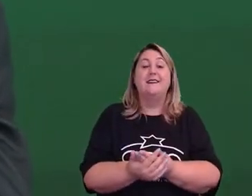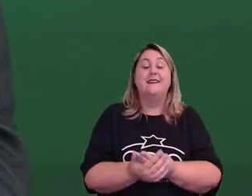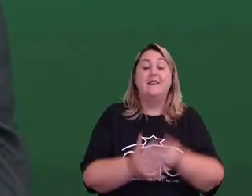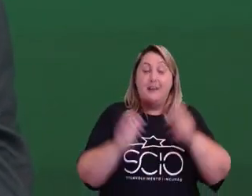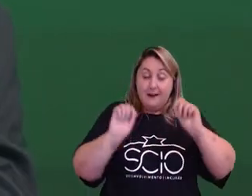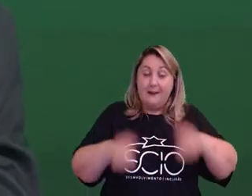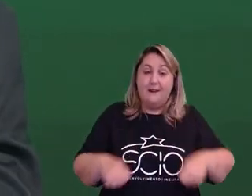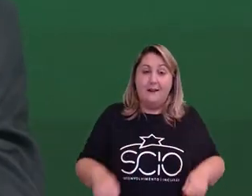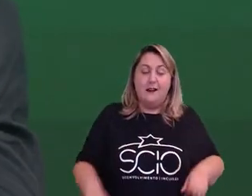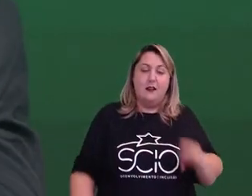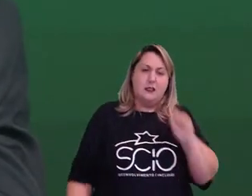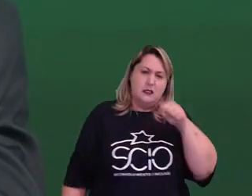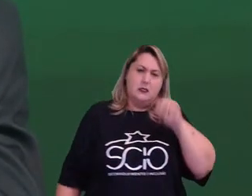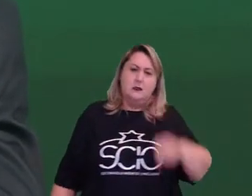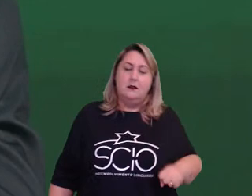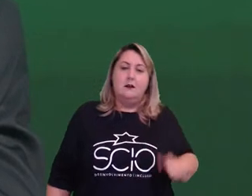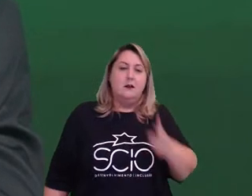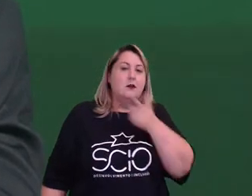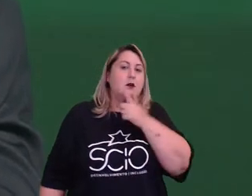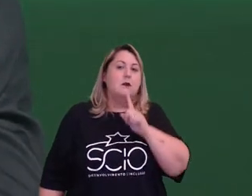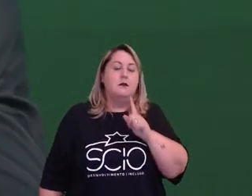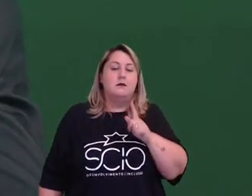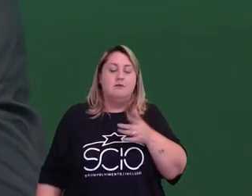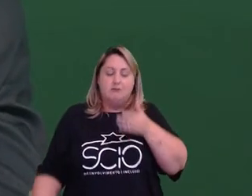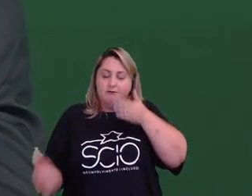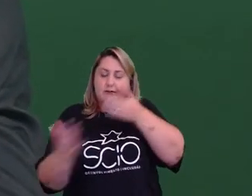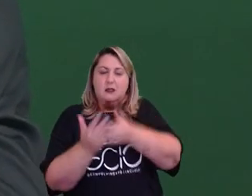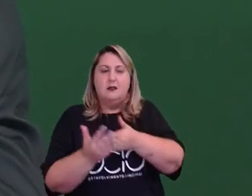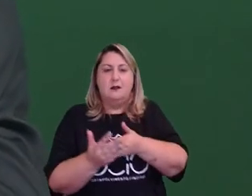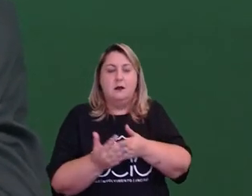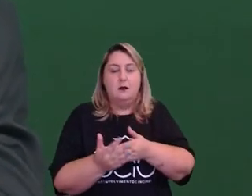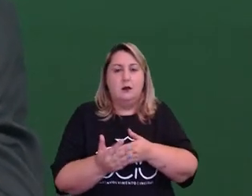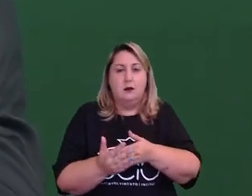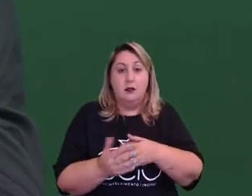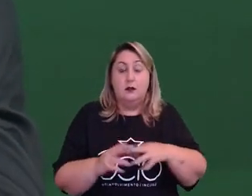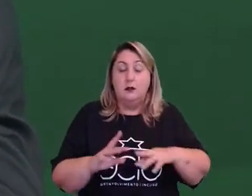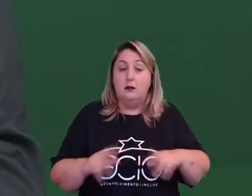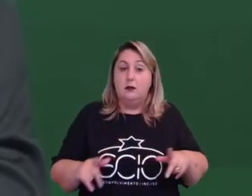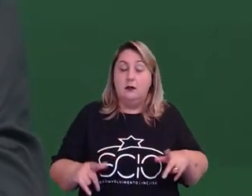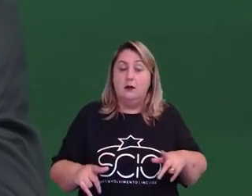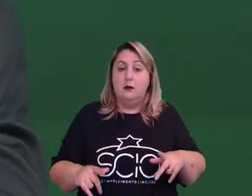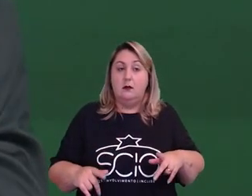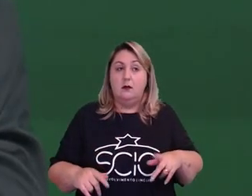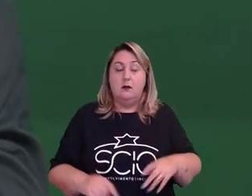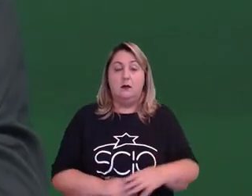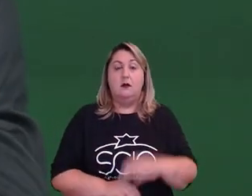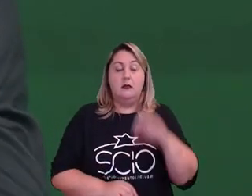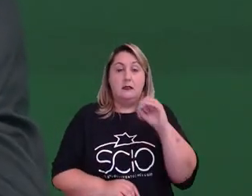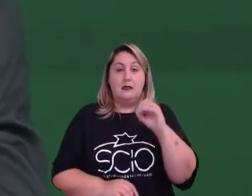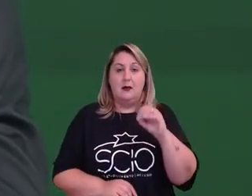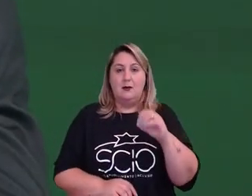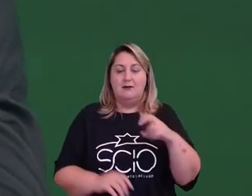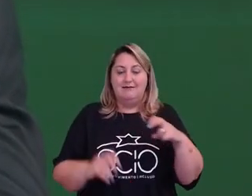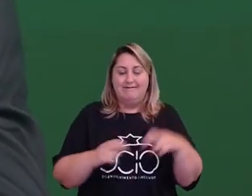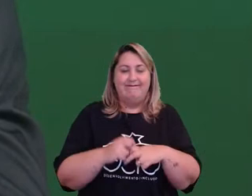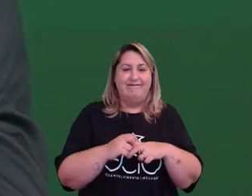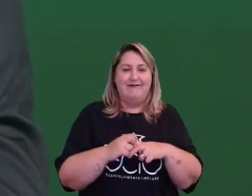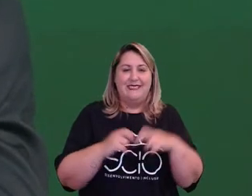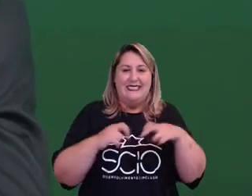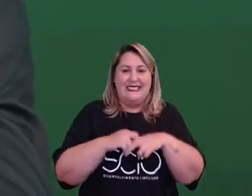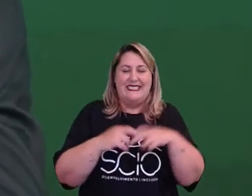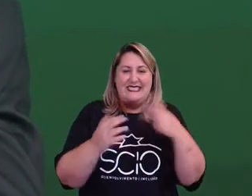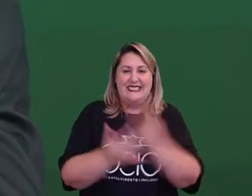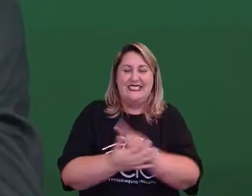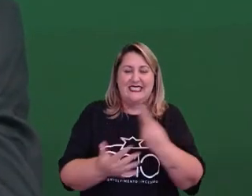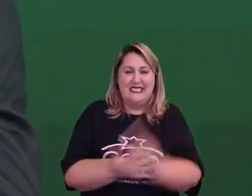é possível sim alcançarmos essa meta tão audaciosa que é o zero acidente. E só iremos